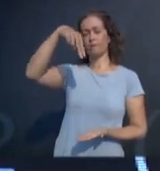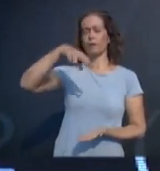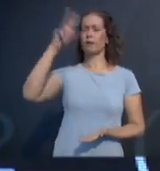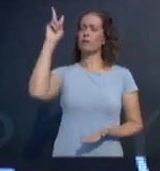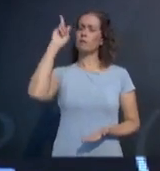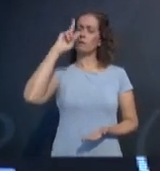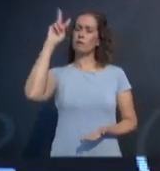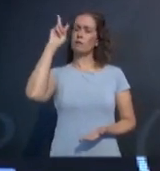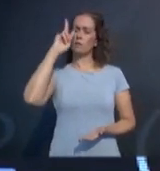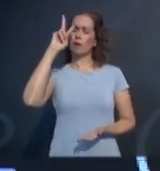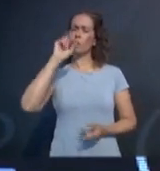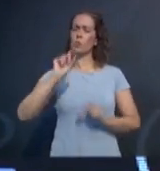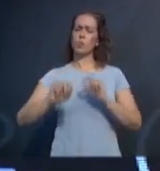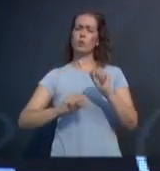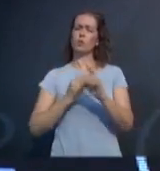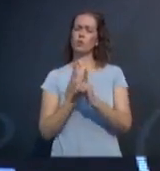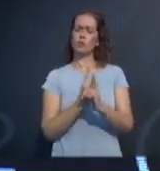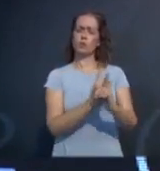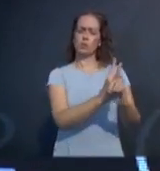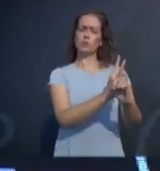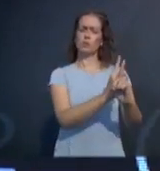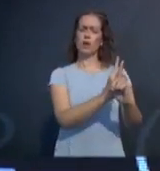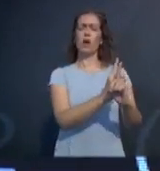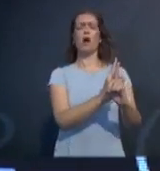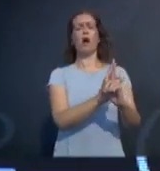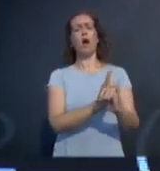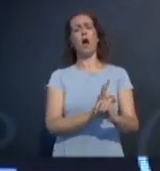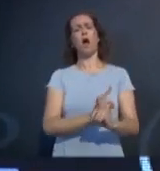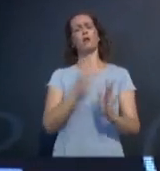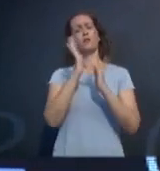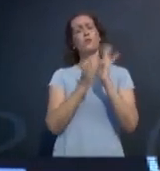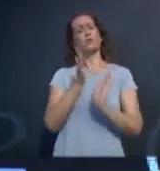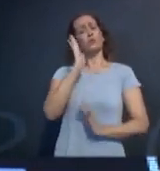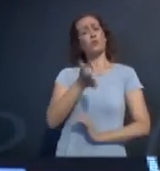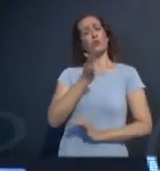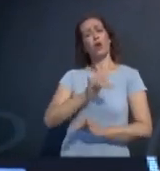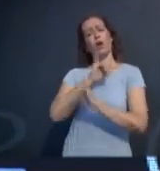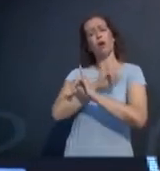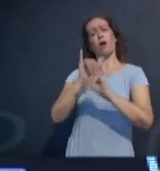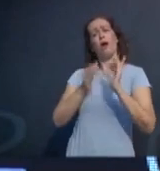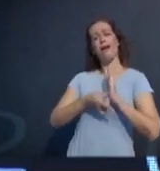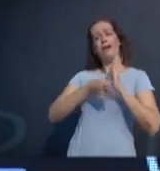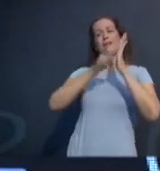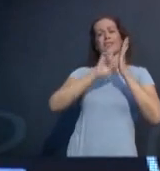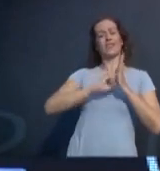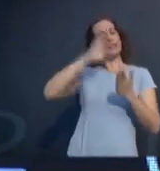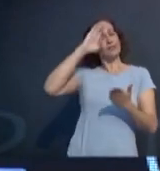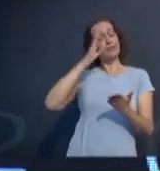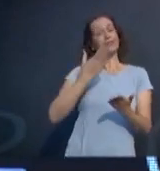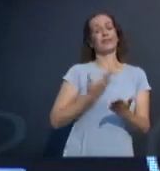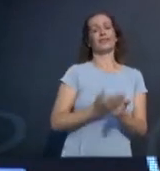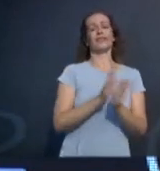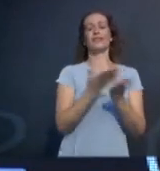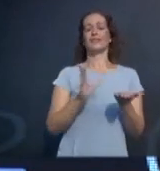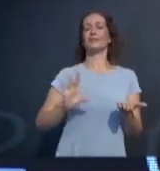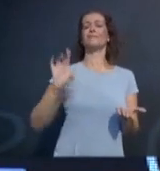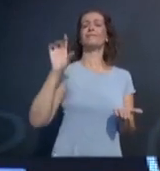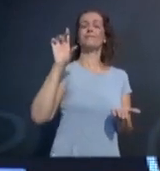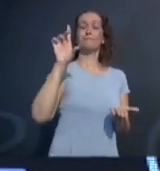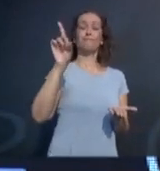lembraram-se os seus discípulos de que ele lhes dissera isso, e creram na Escritura e na palavra